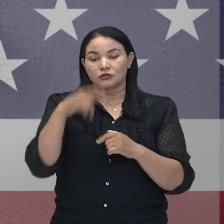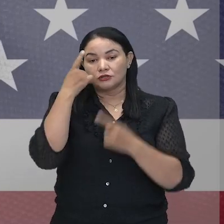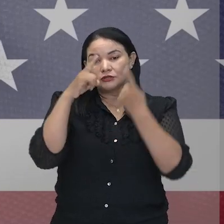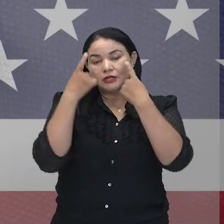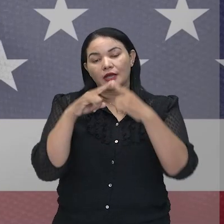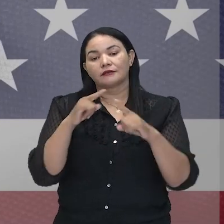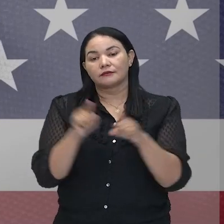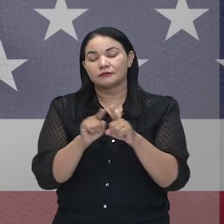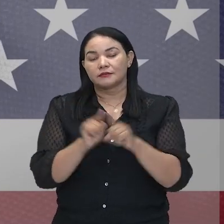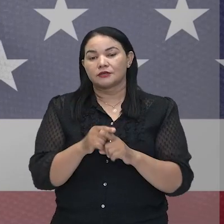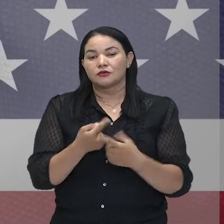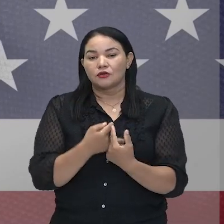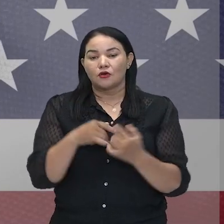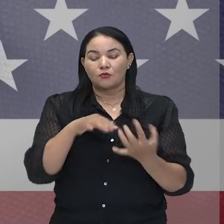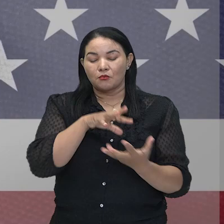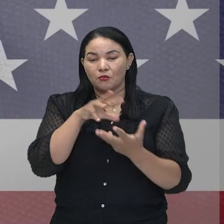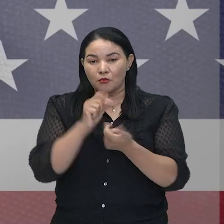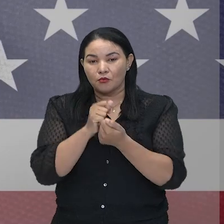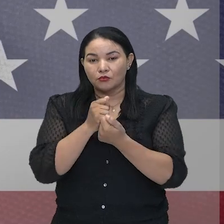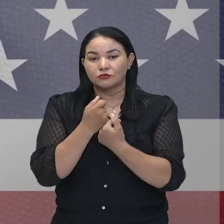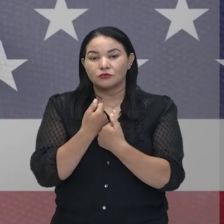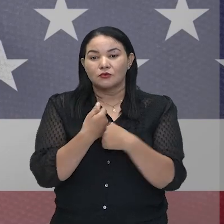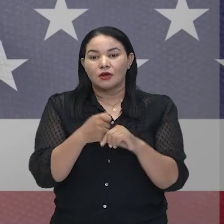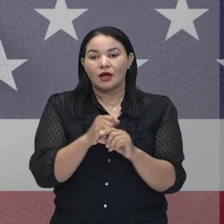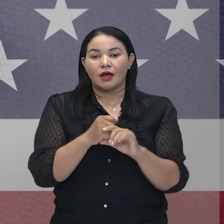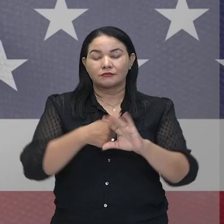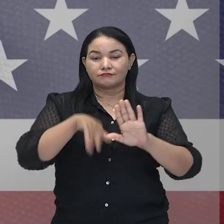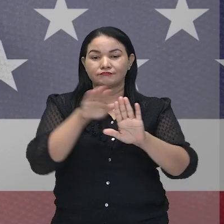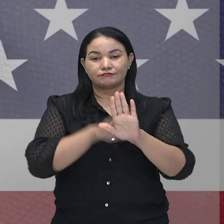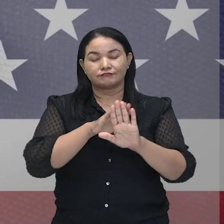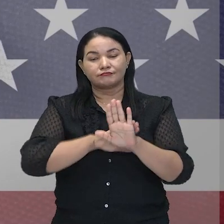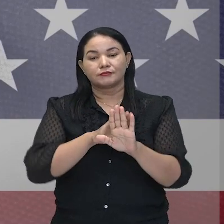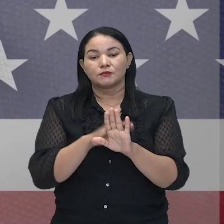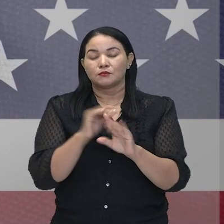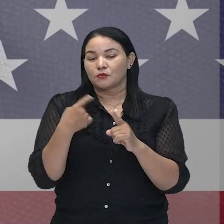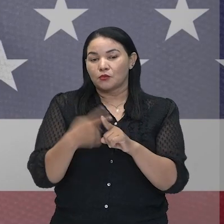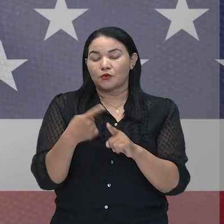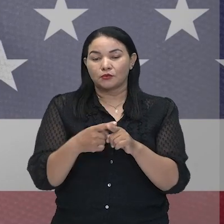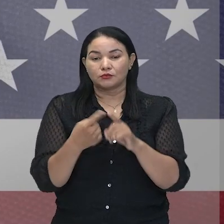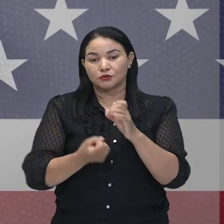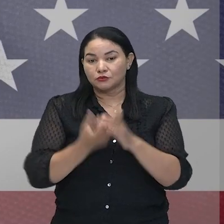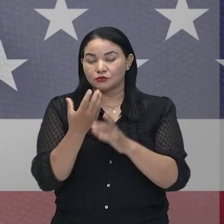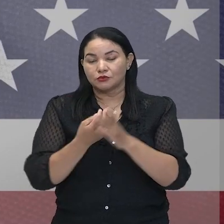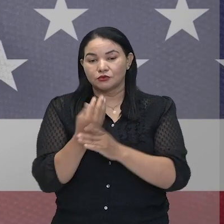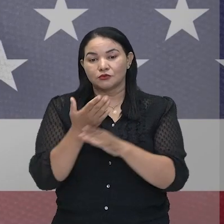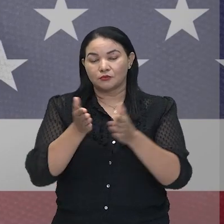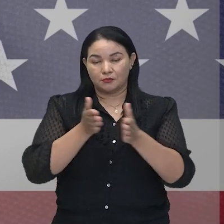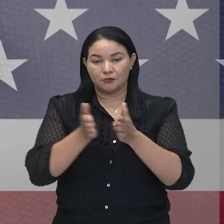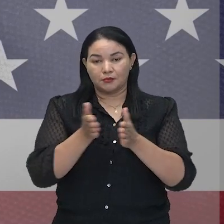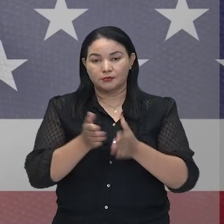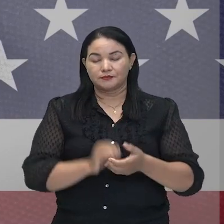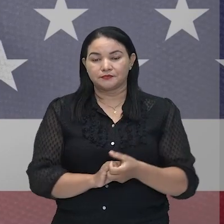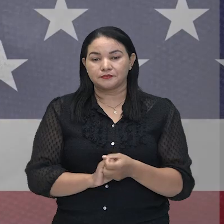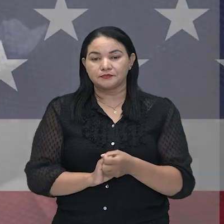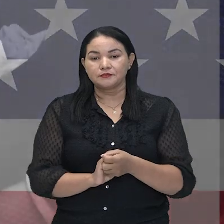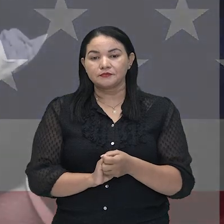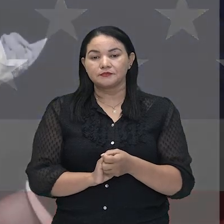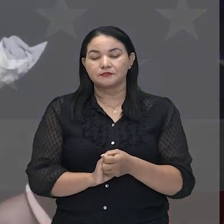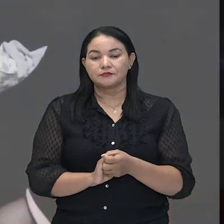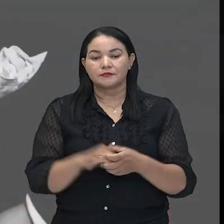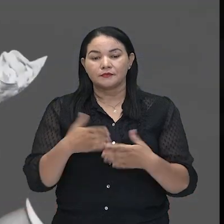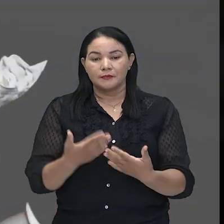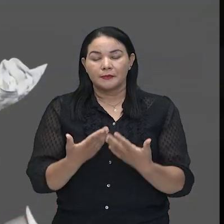por isso, o mundo bipolar é um termo que começa a surgir também neste período, ok? Então, olha só,